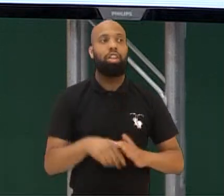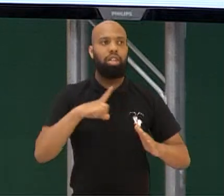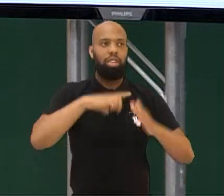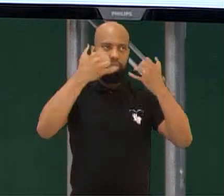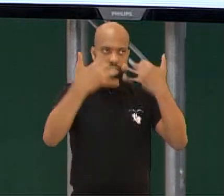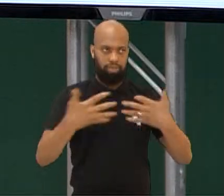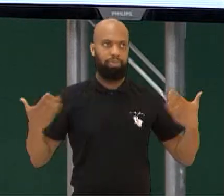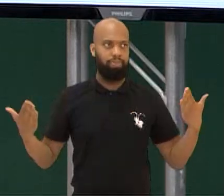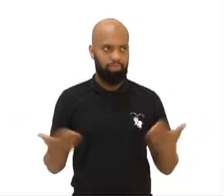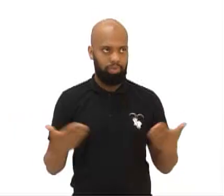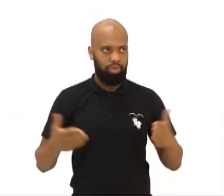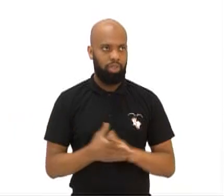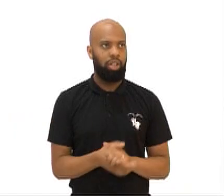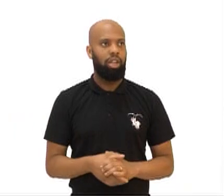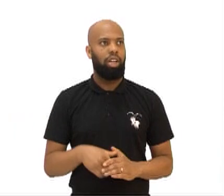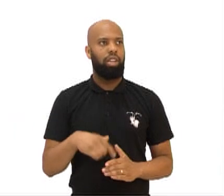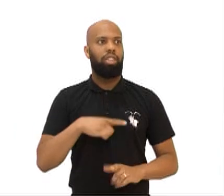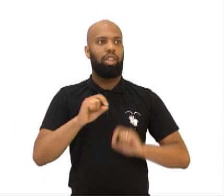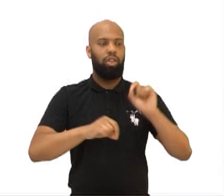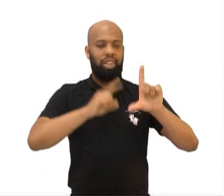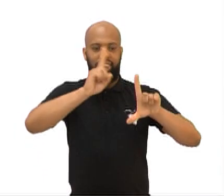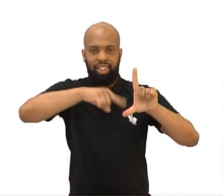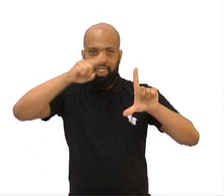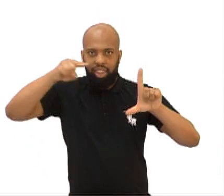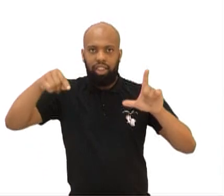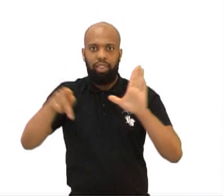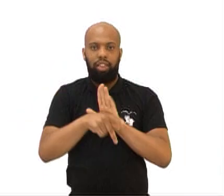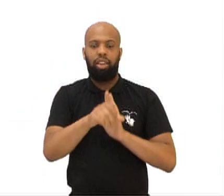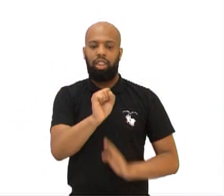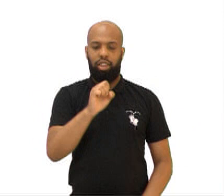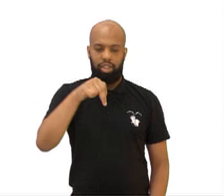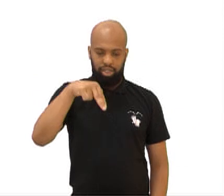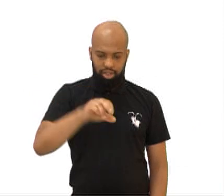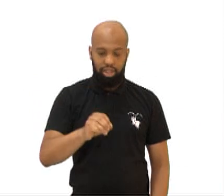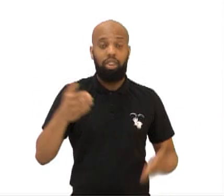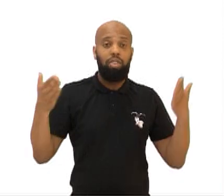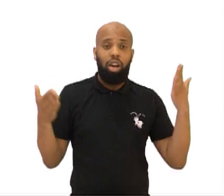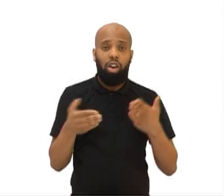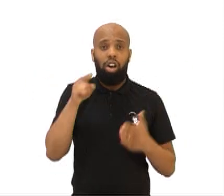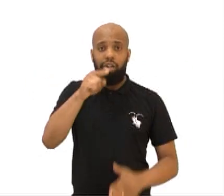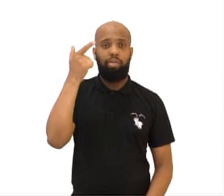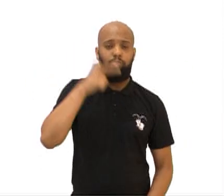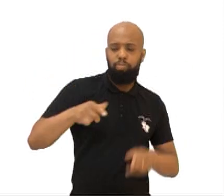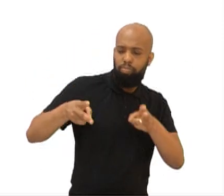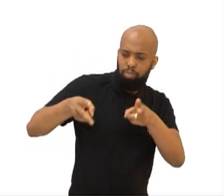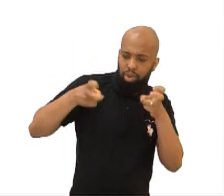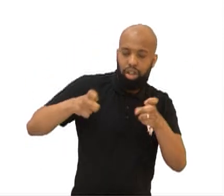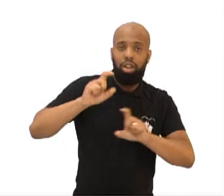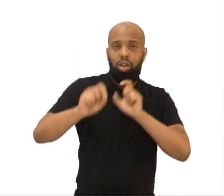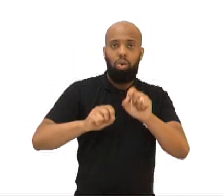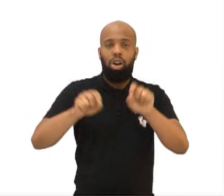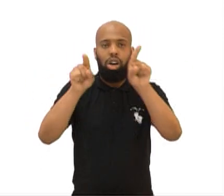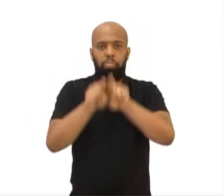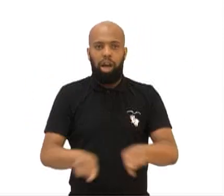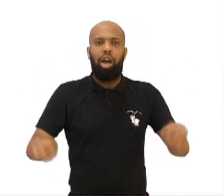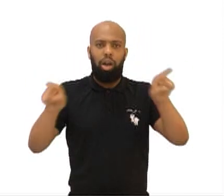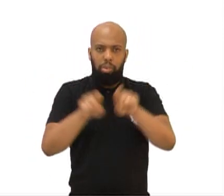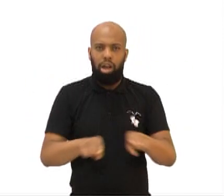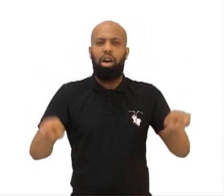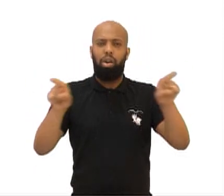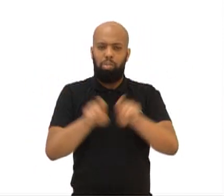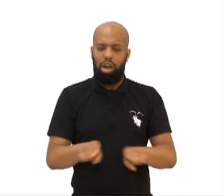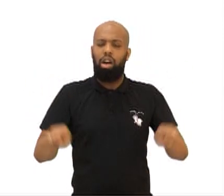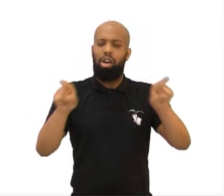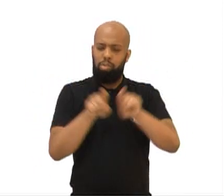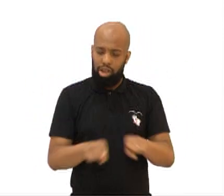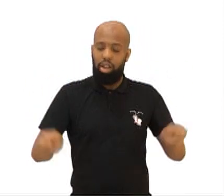isso. Aqui a gente colocou um gráfico do seno um pouco maior, onde você pode perceber a repetição do